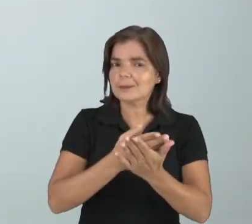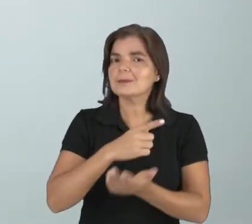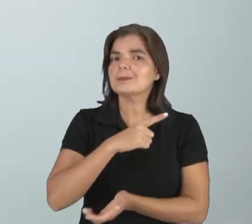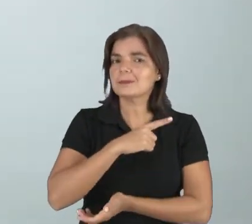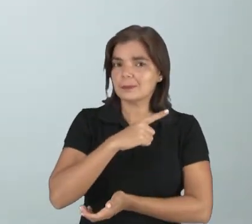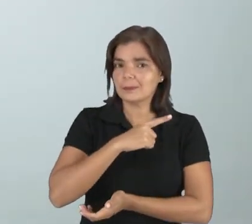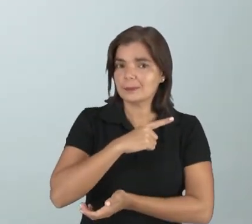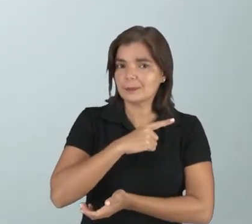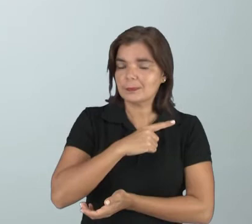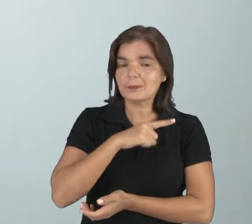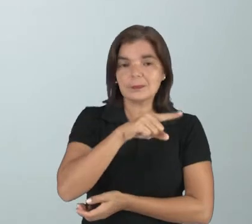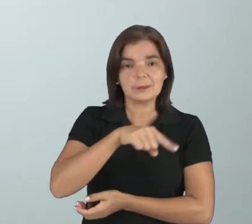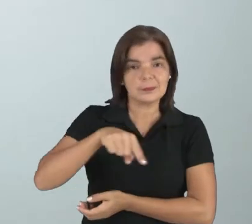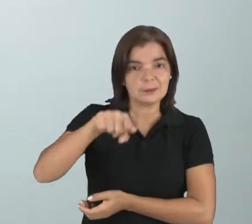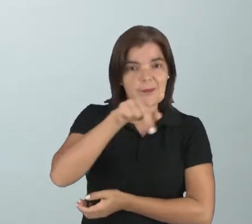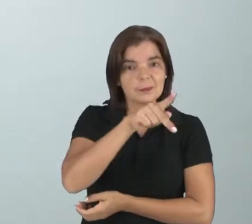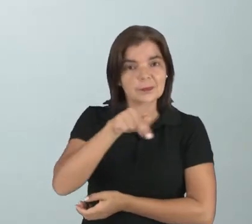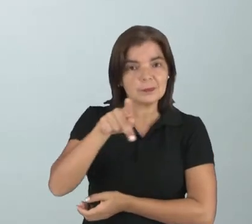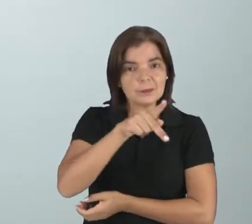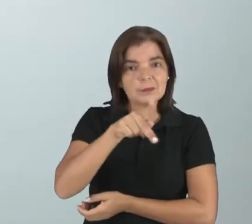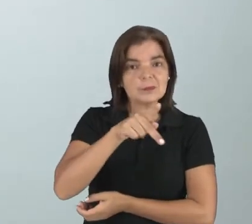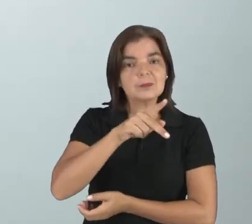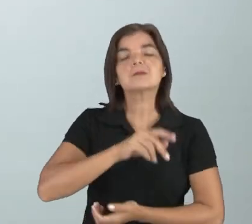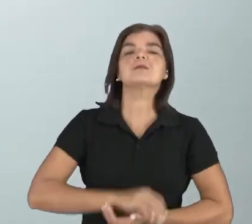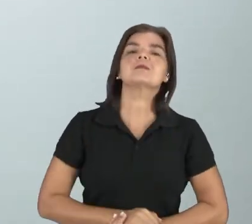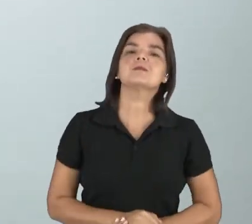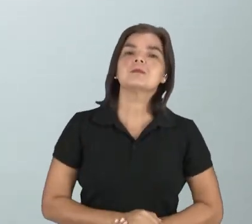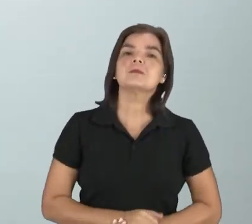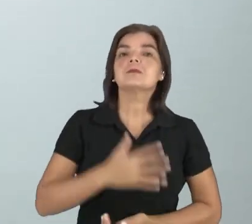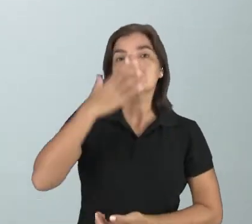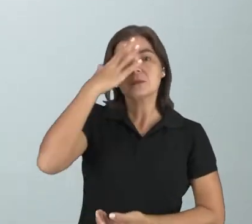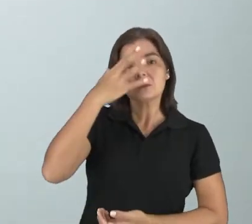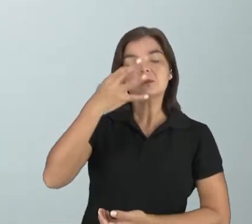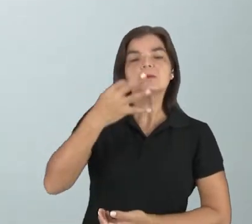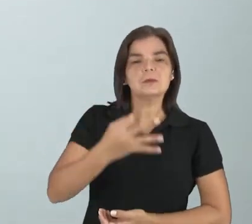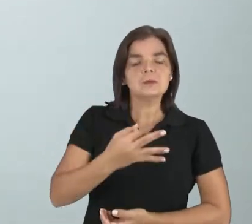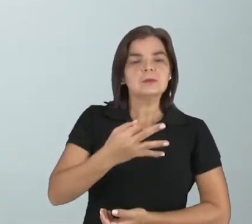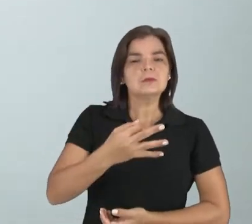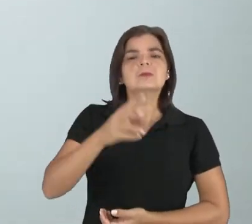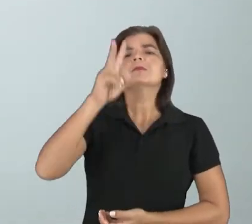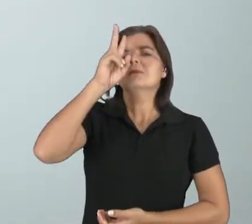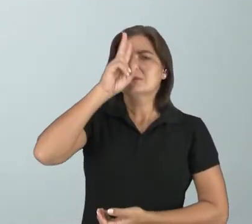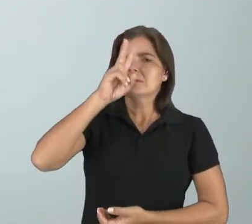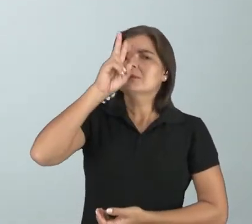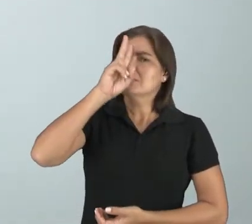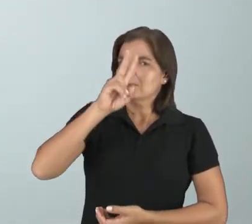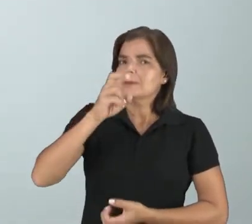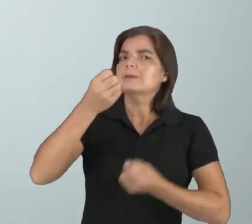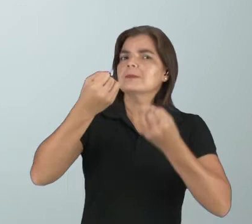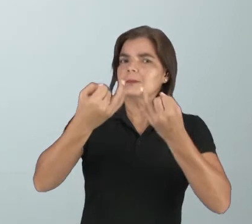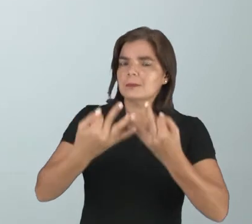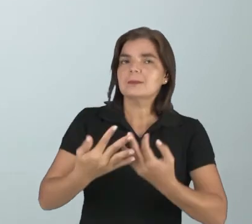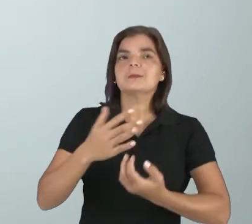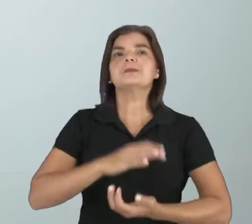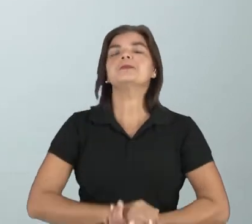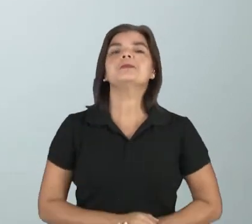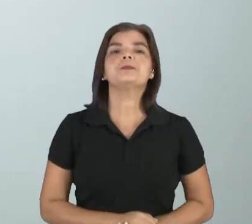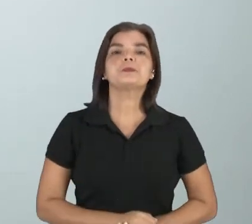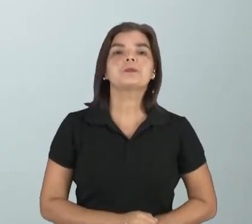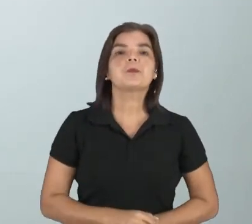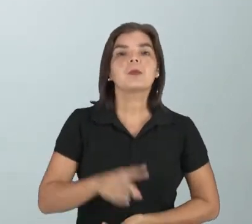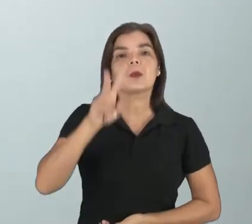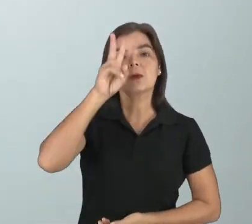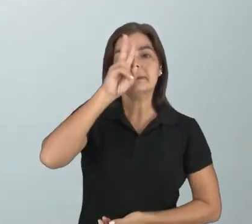tiveram com o vosso professor ou professora, certamente tocaram nesse assunto em algum momento. Então,